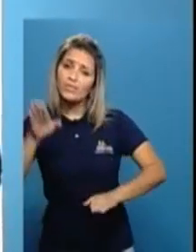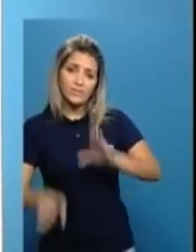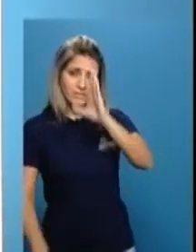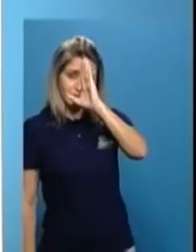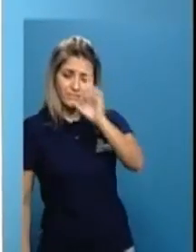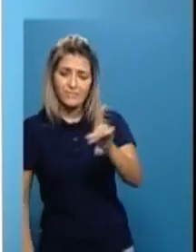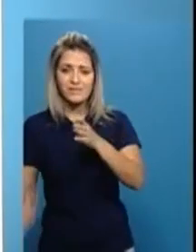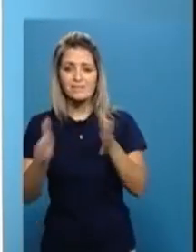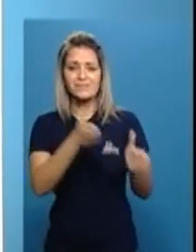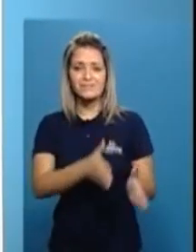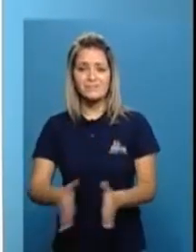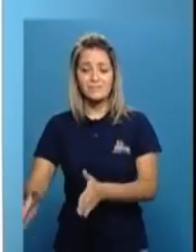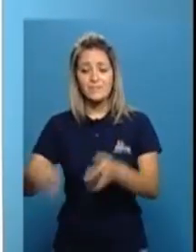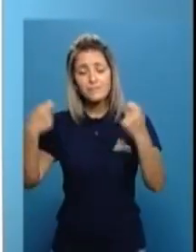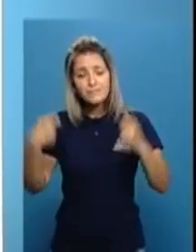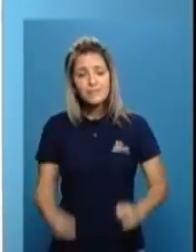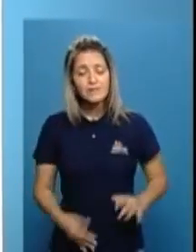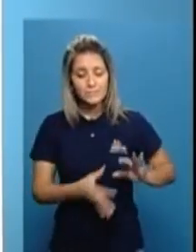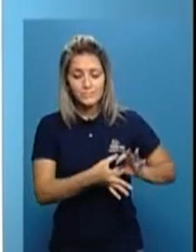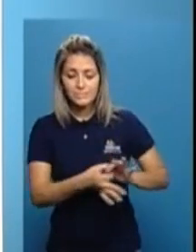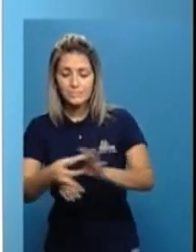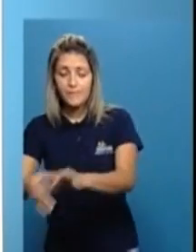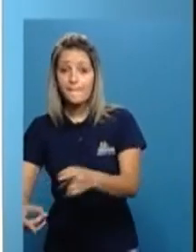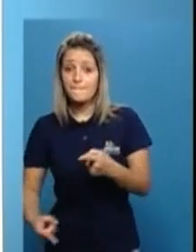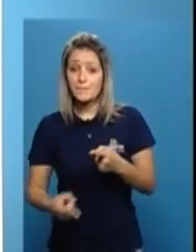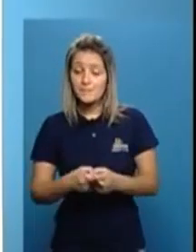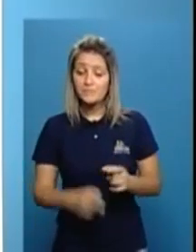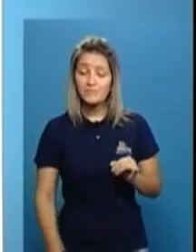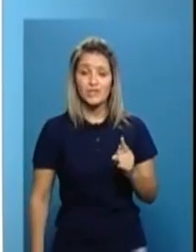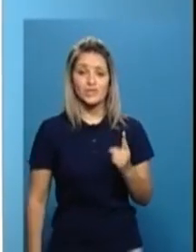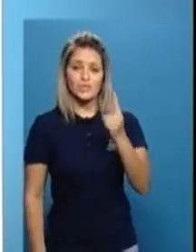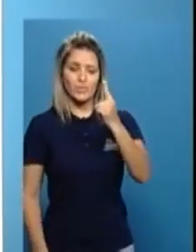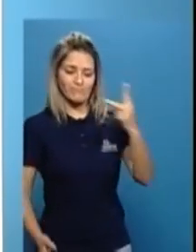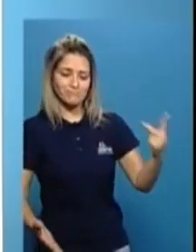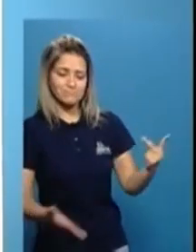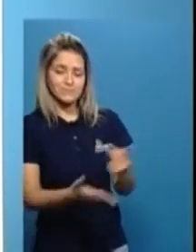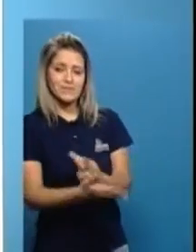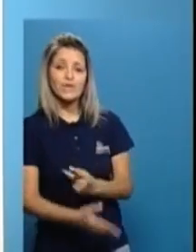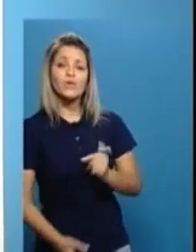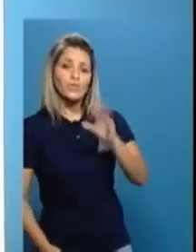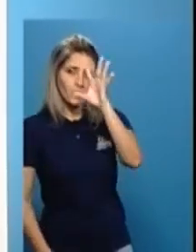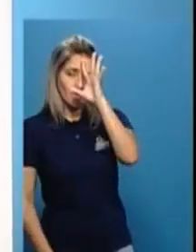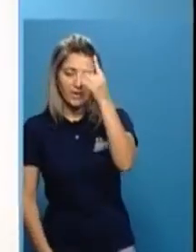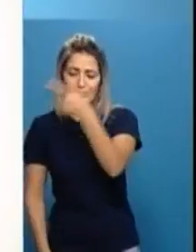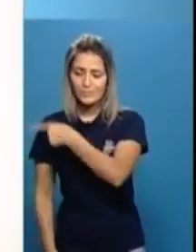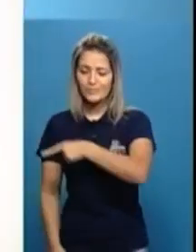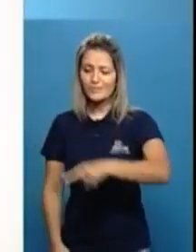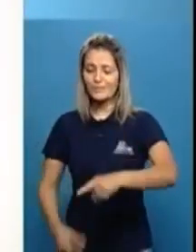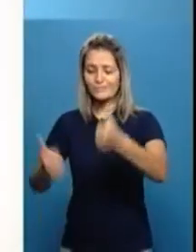produção, eles devem estar integrados, pois a falha em qualquer um deles resultará numa